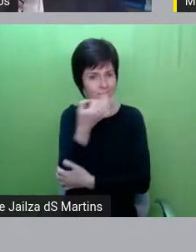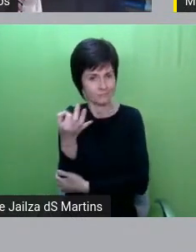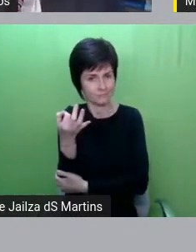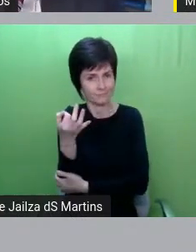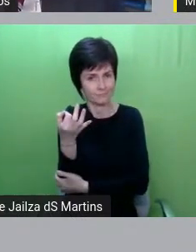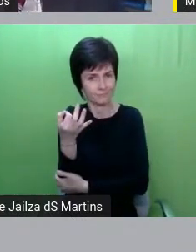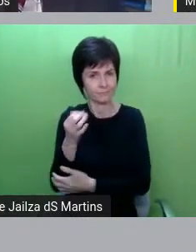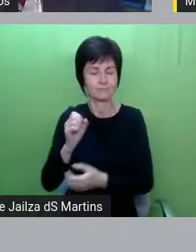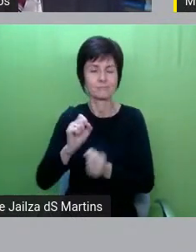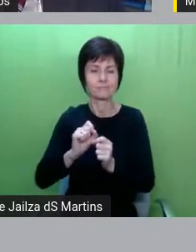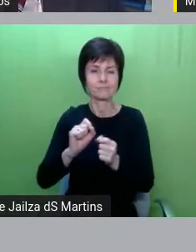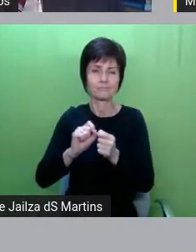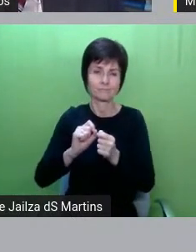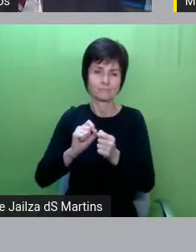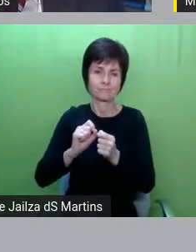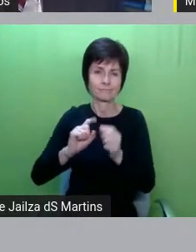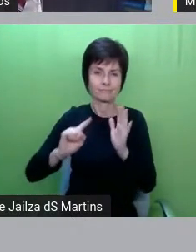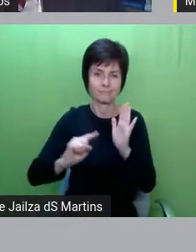fazer esta.